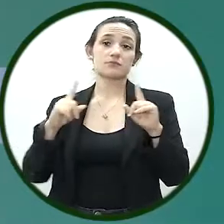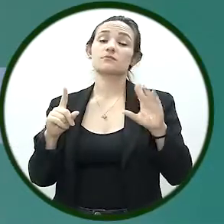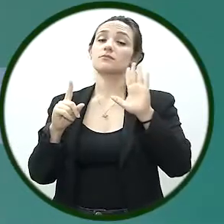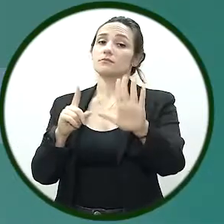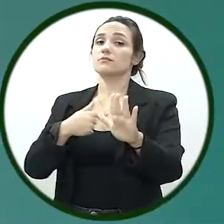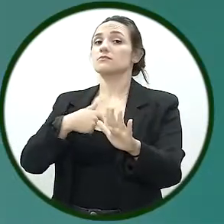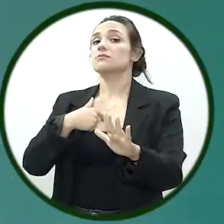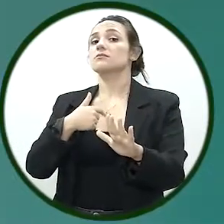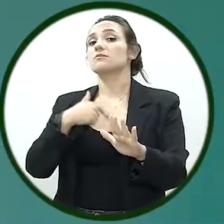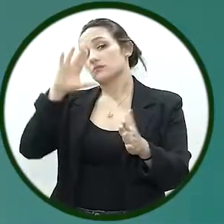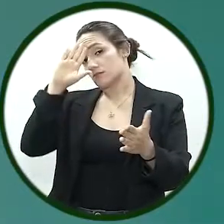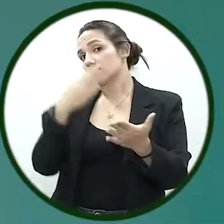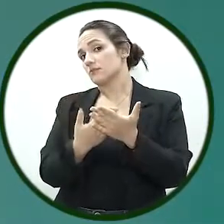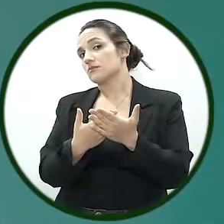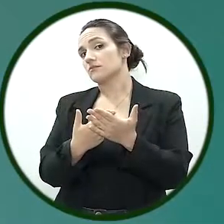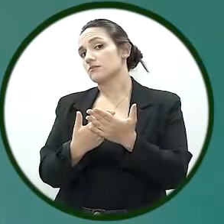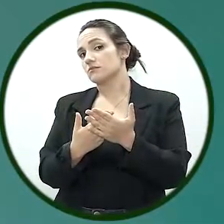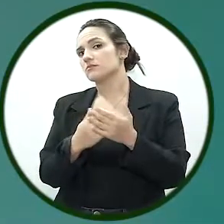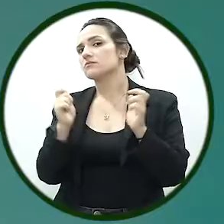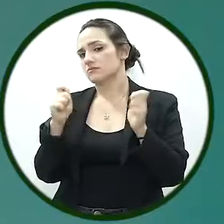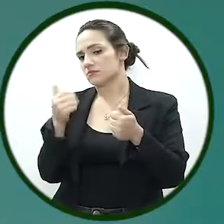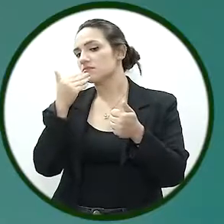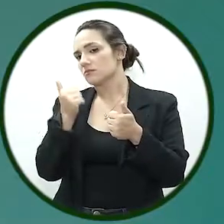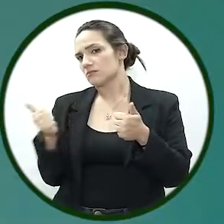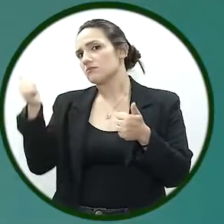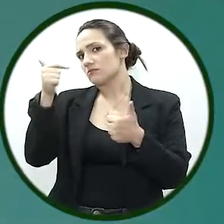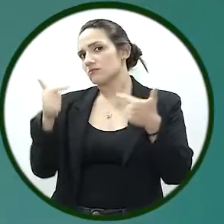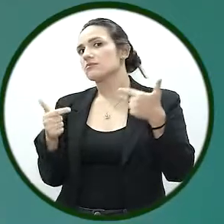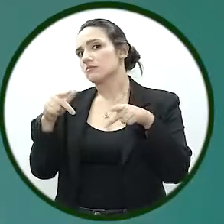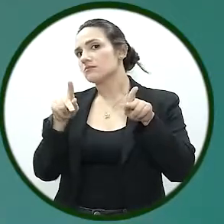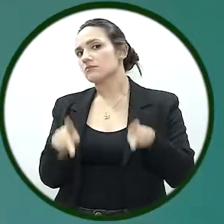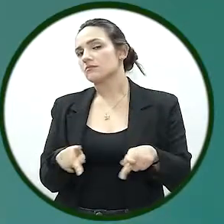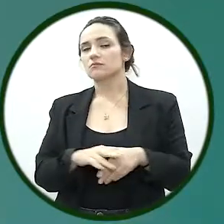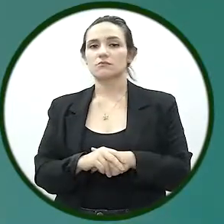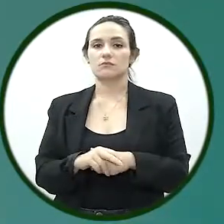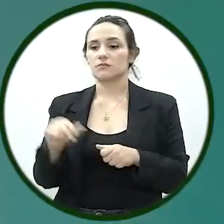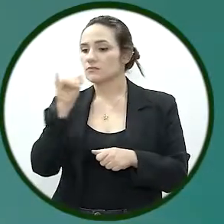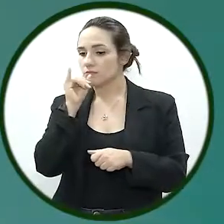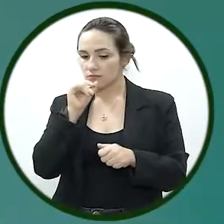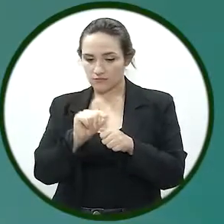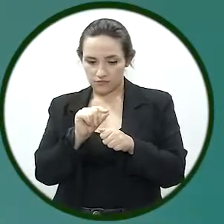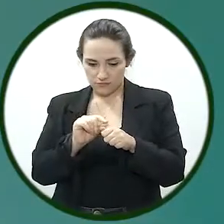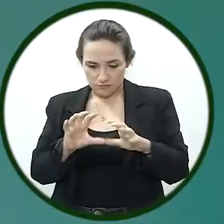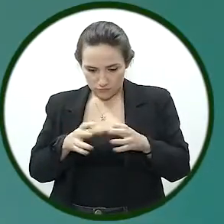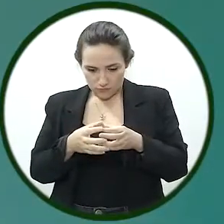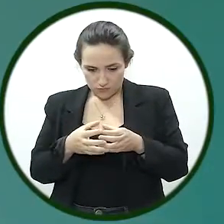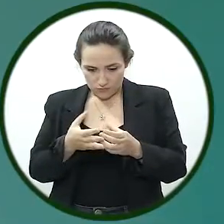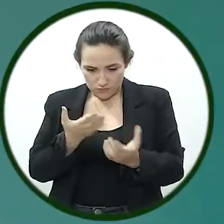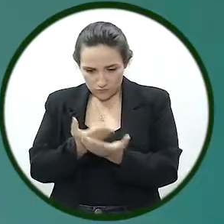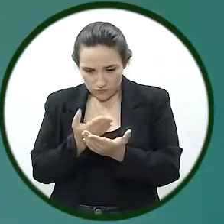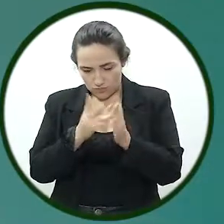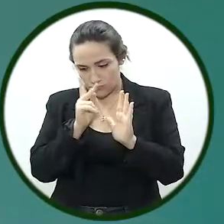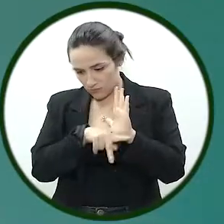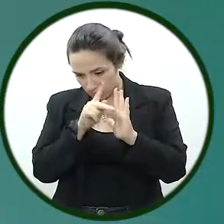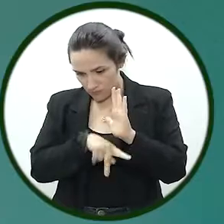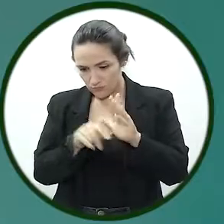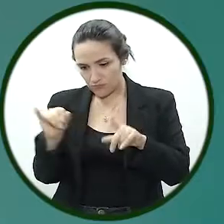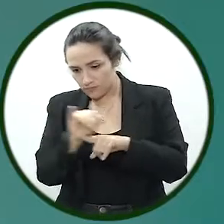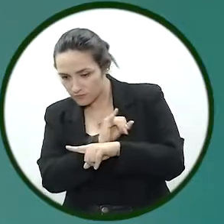podemos ainda aperfeiçoar mais. Por exemplo, um núcleo de planejamento estratégico com esses